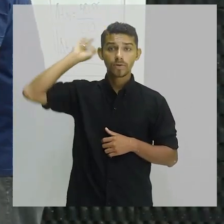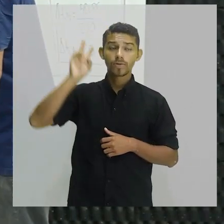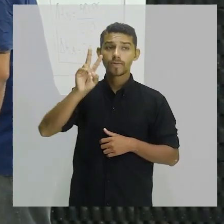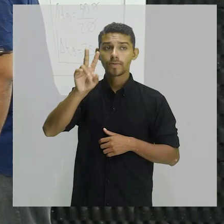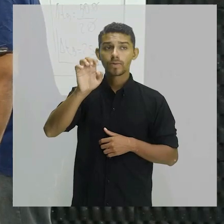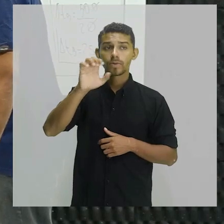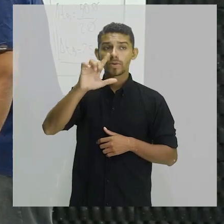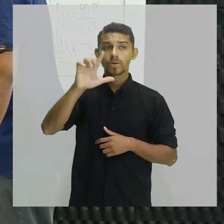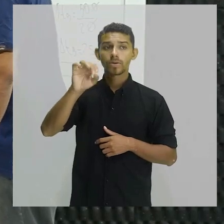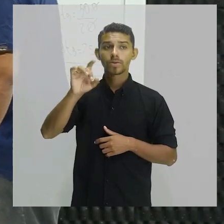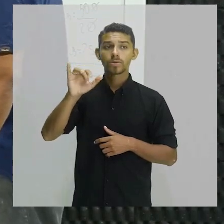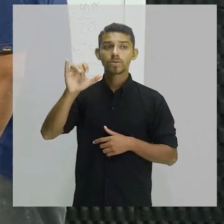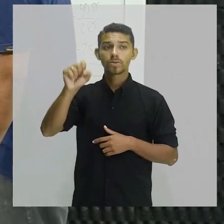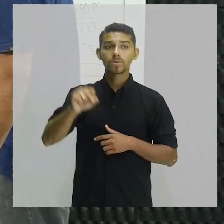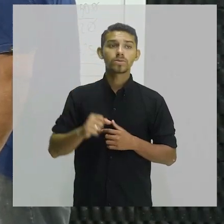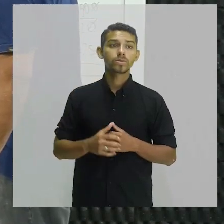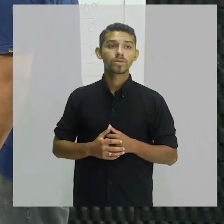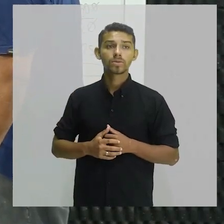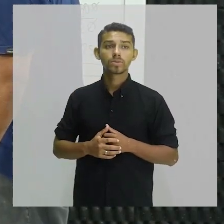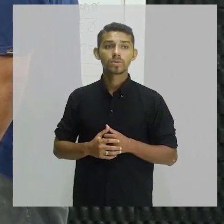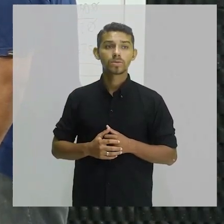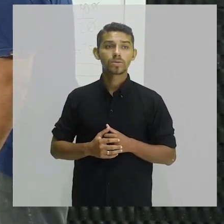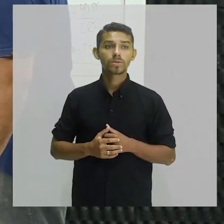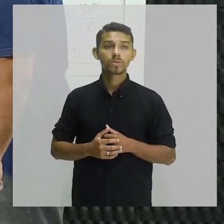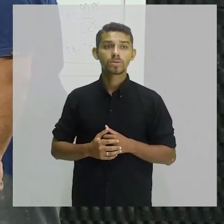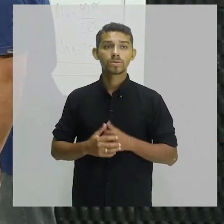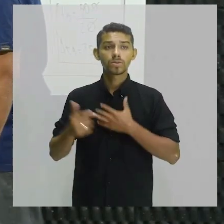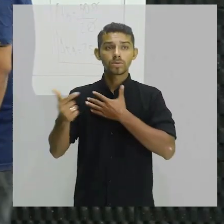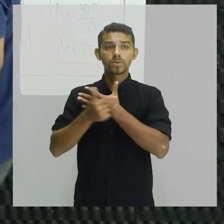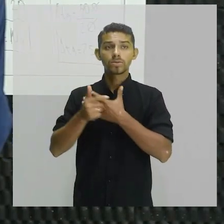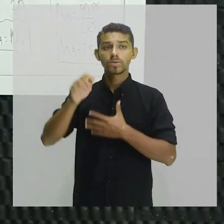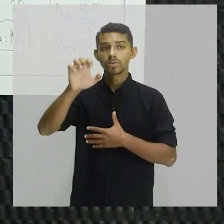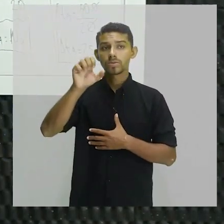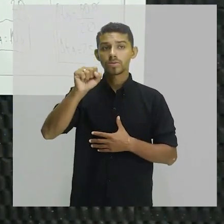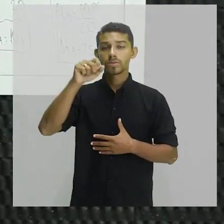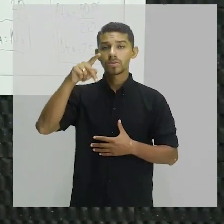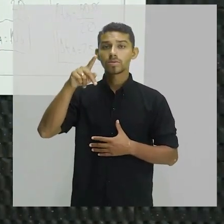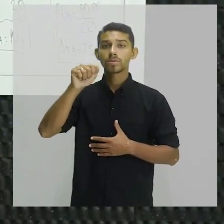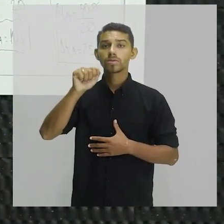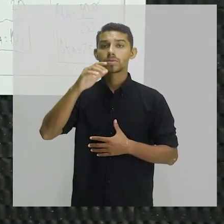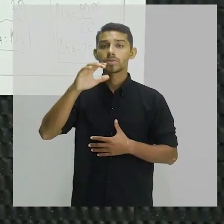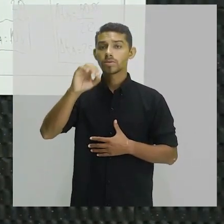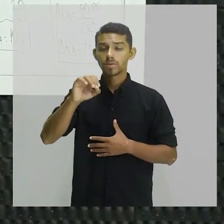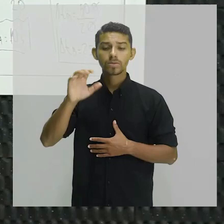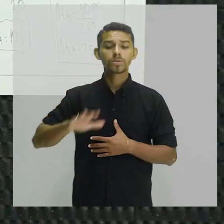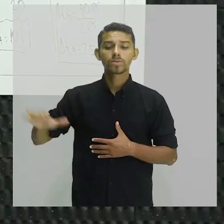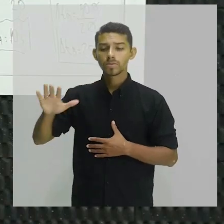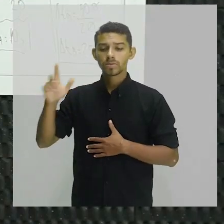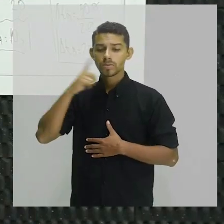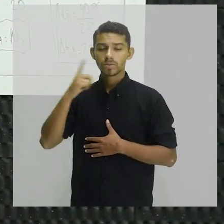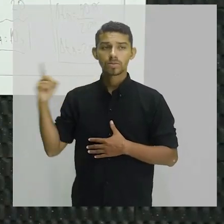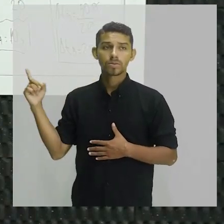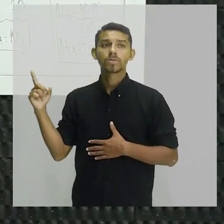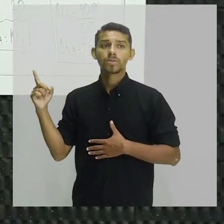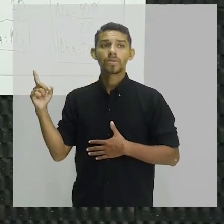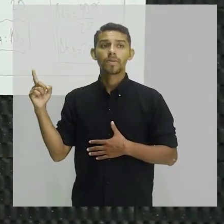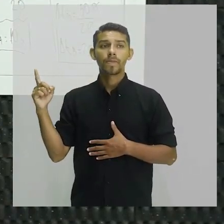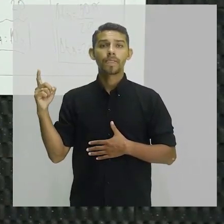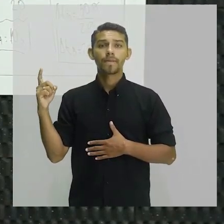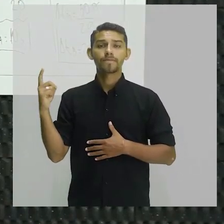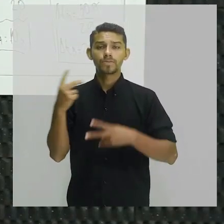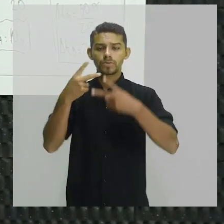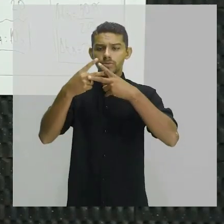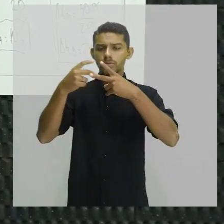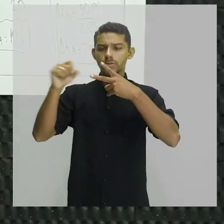certo? Eu tenho aqui, ó, a função espaço, tá ok? Que são funções do movimento uniformemente variado,